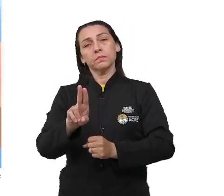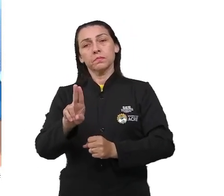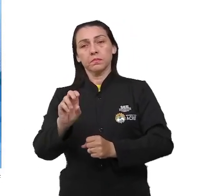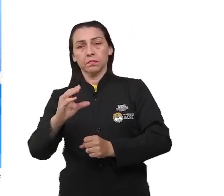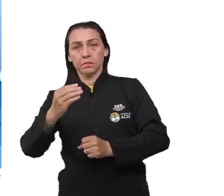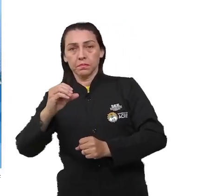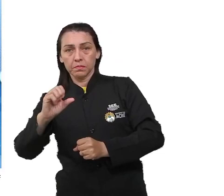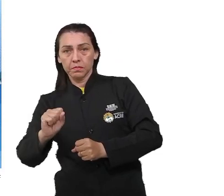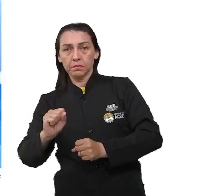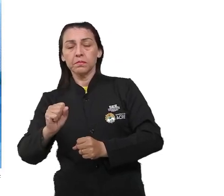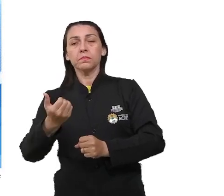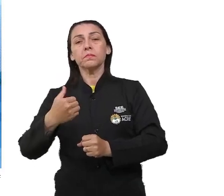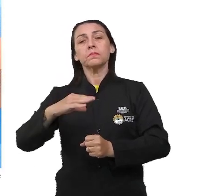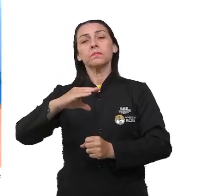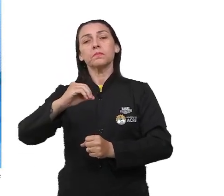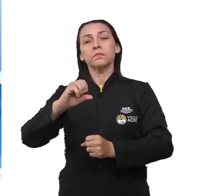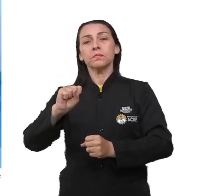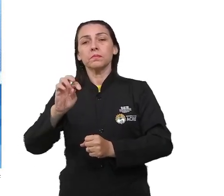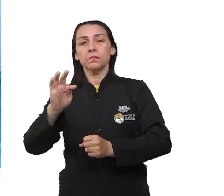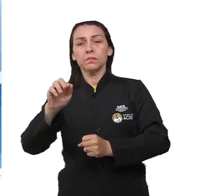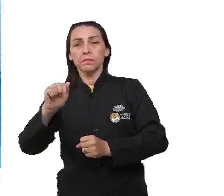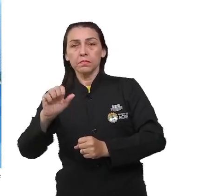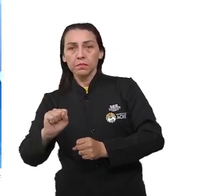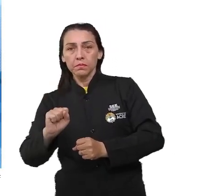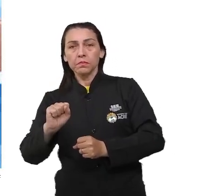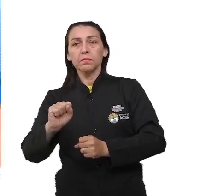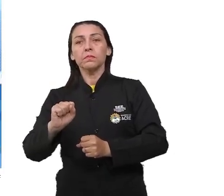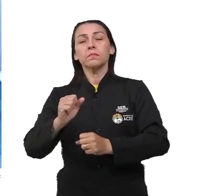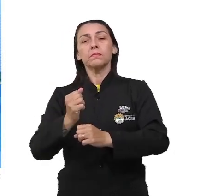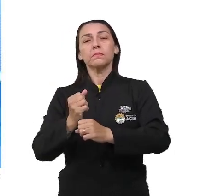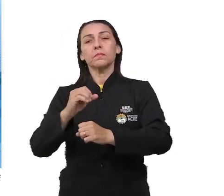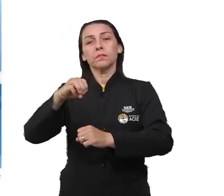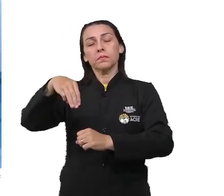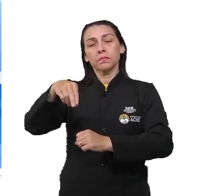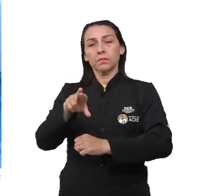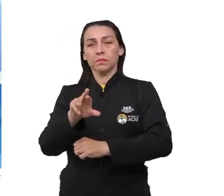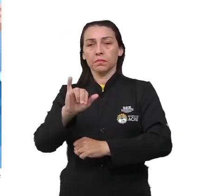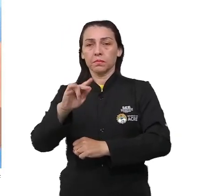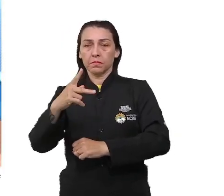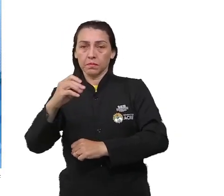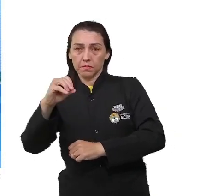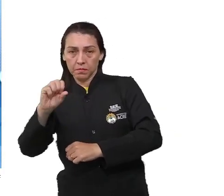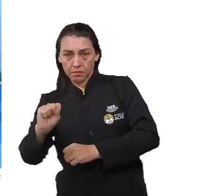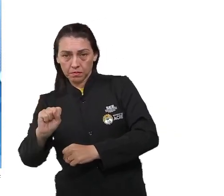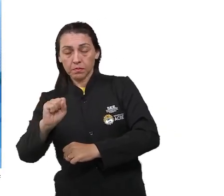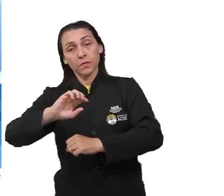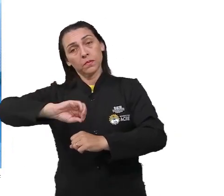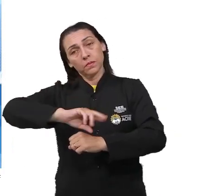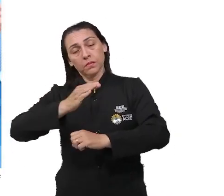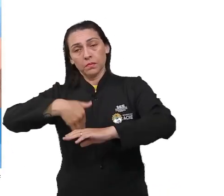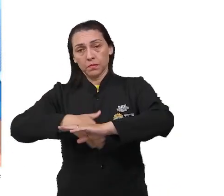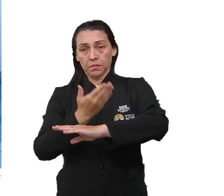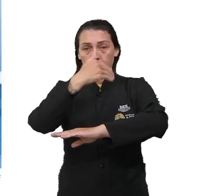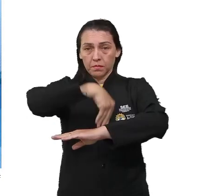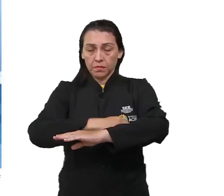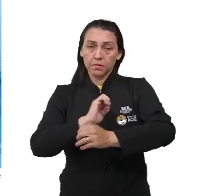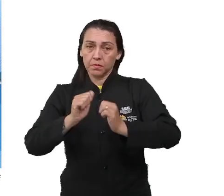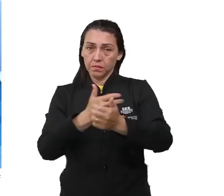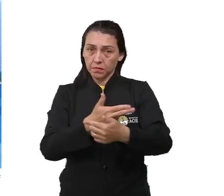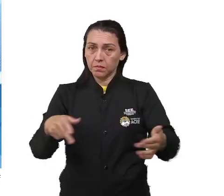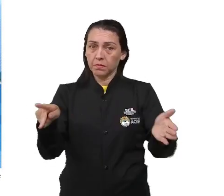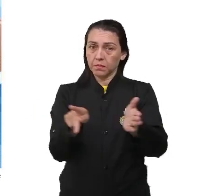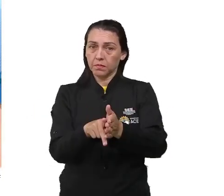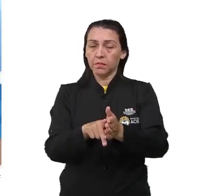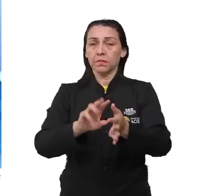bruços, costas e mariposa ou golfinho. Insere-se nos desportos aquáticos e faz parte